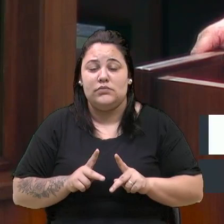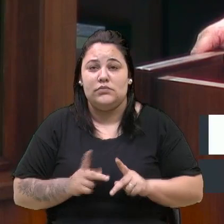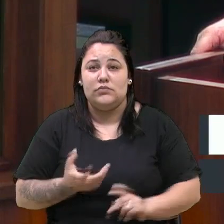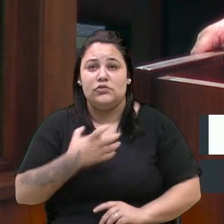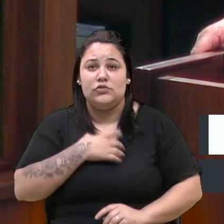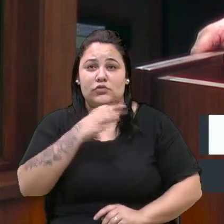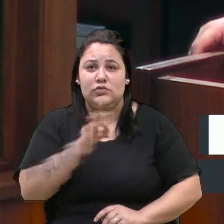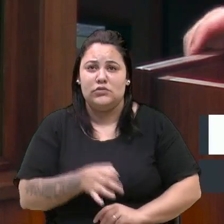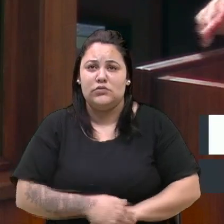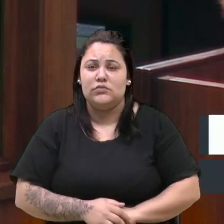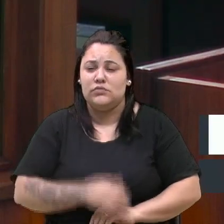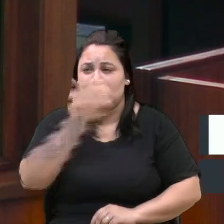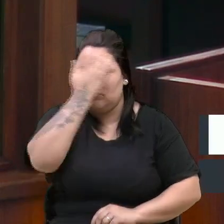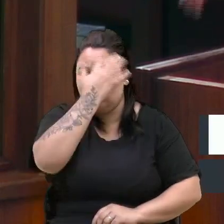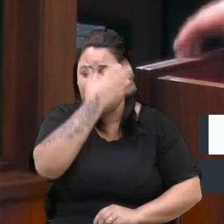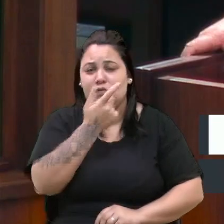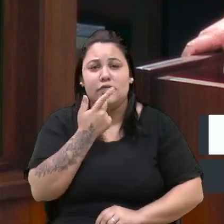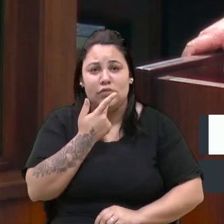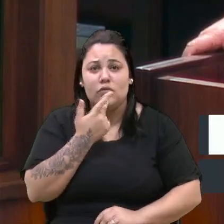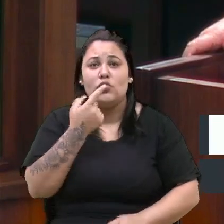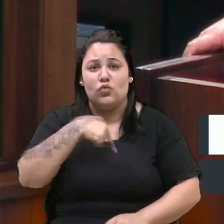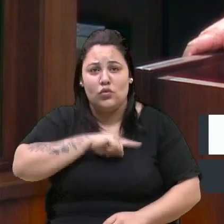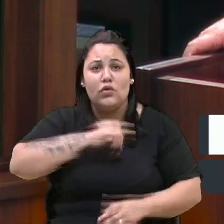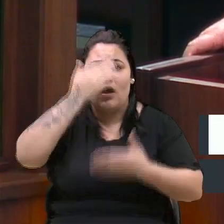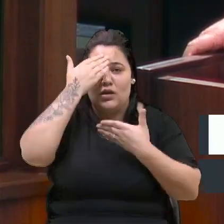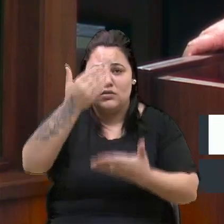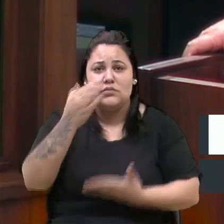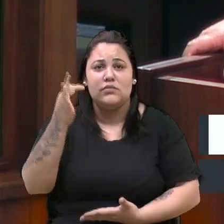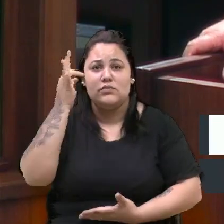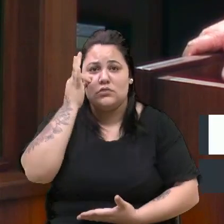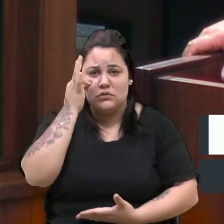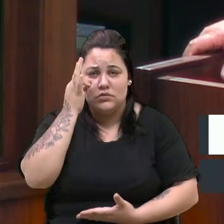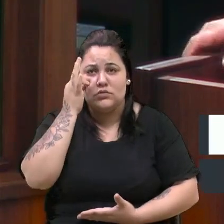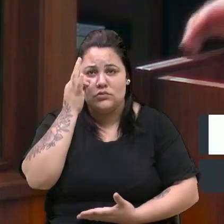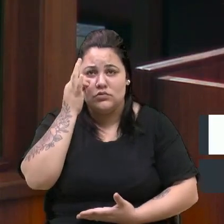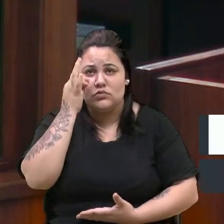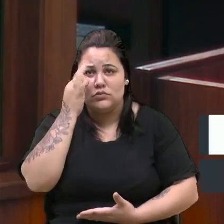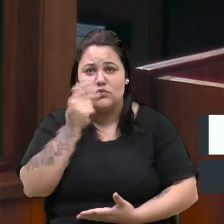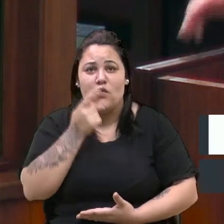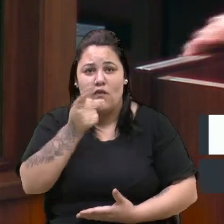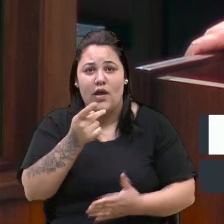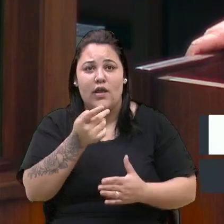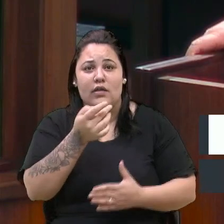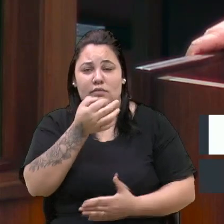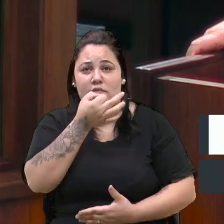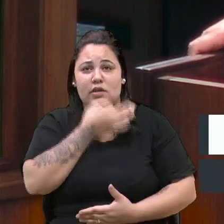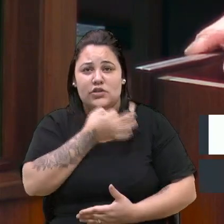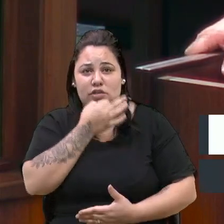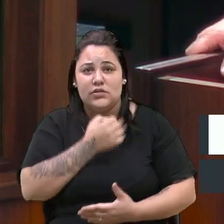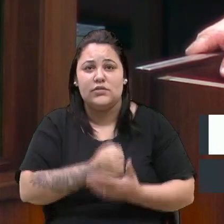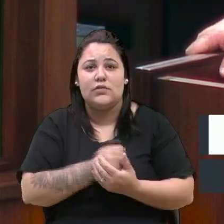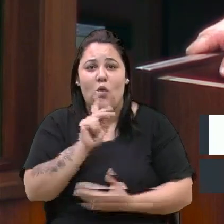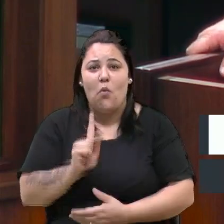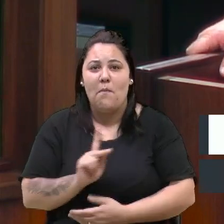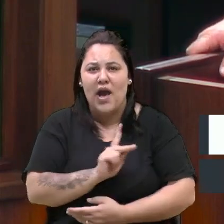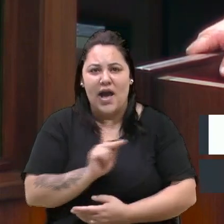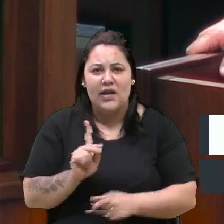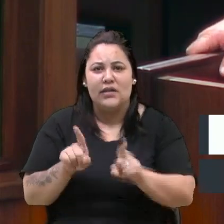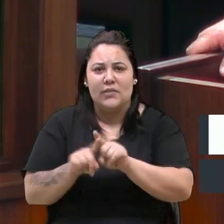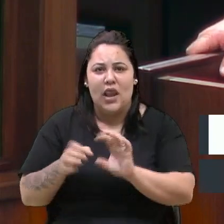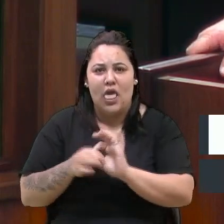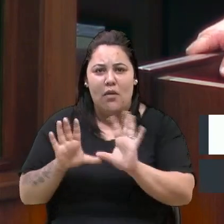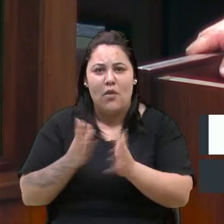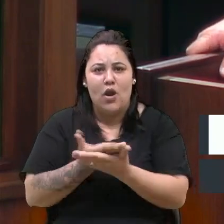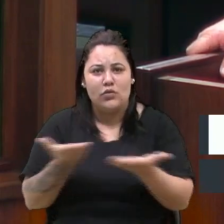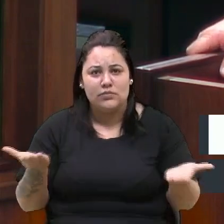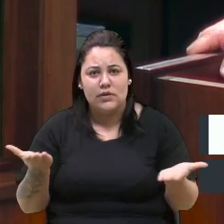lá, nós fomos agradecer a ele por ter ido lá, né? E o padre por ter cedido o espaço,